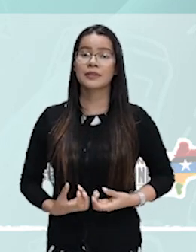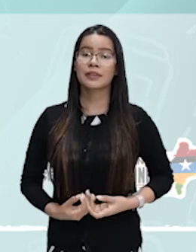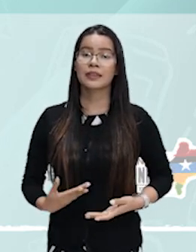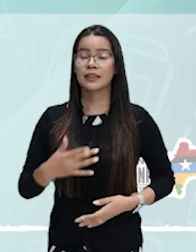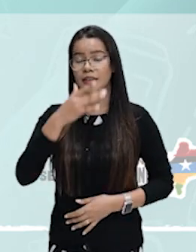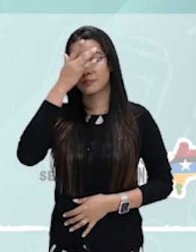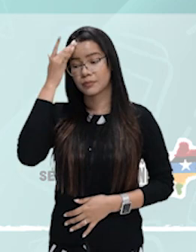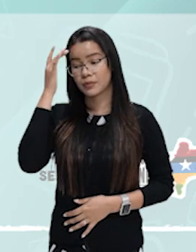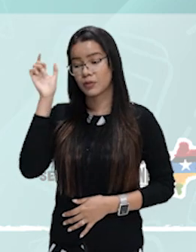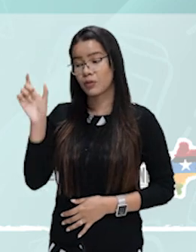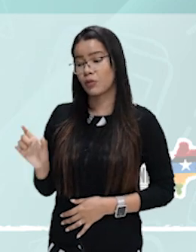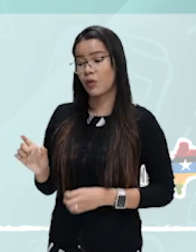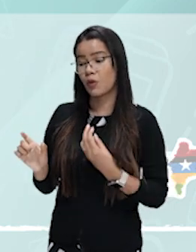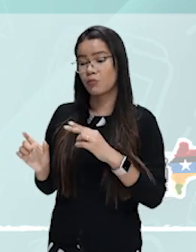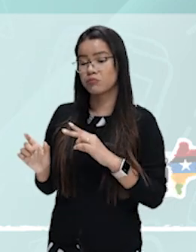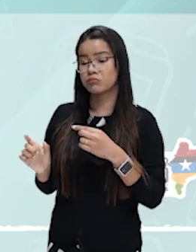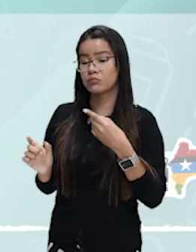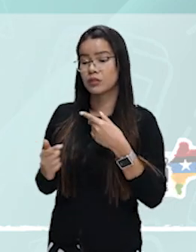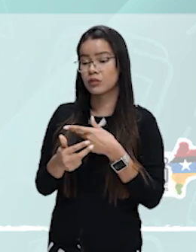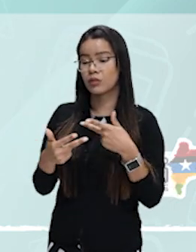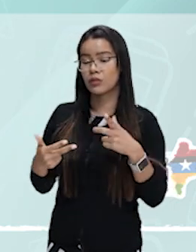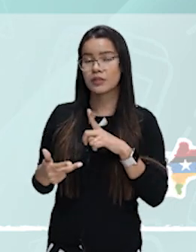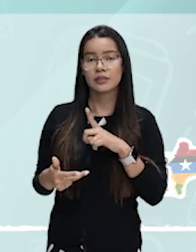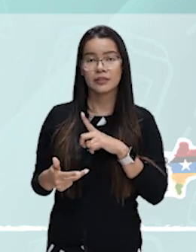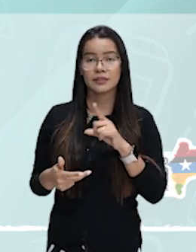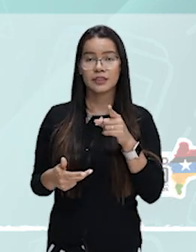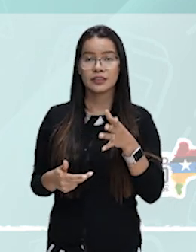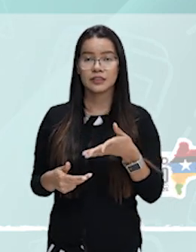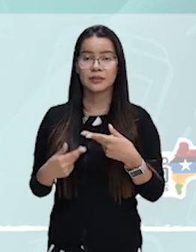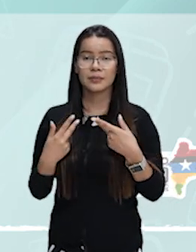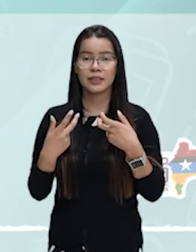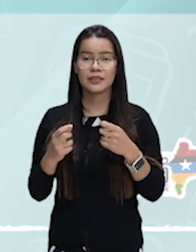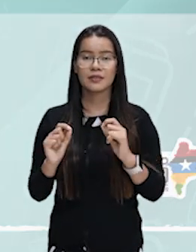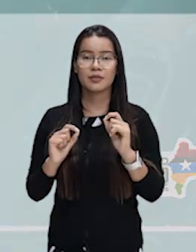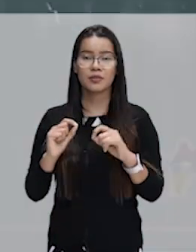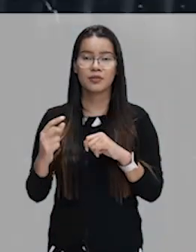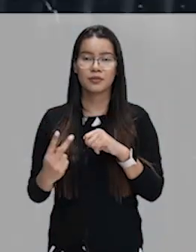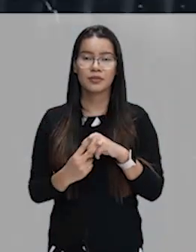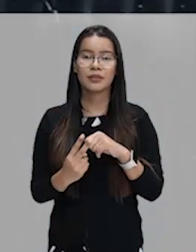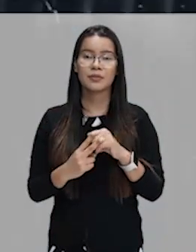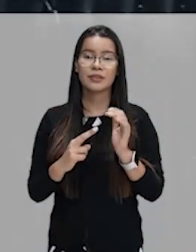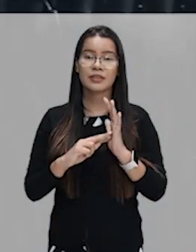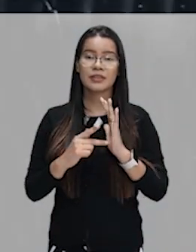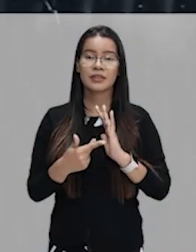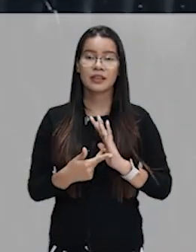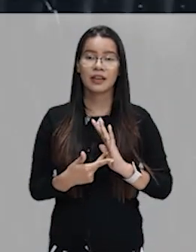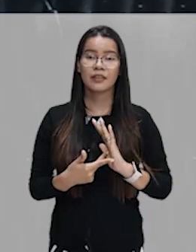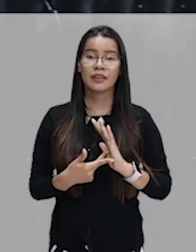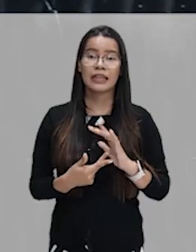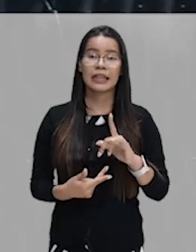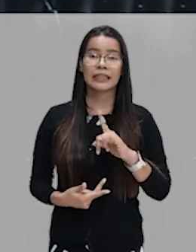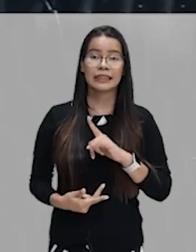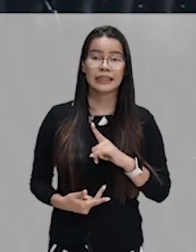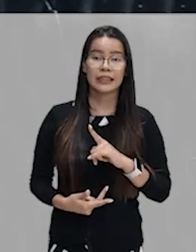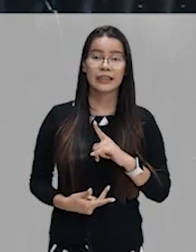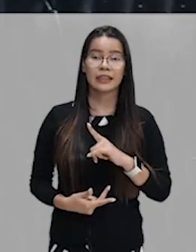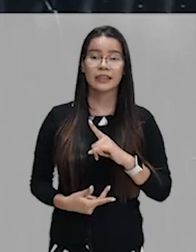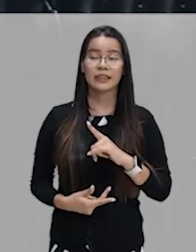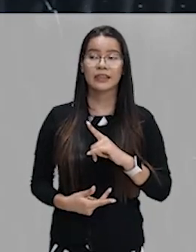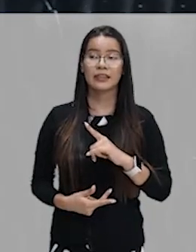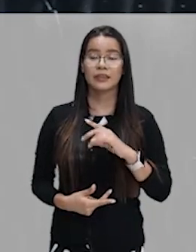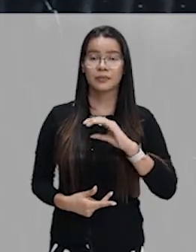coisa existe. Então, vocês já devem ter identificado, né? O verbo dare to be significa o verbo haver